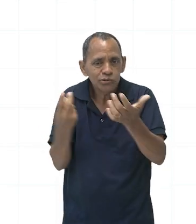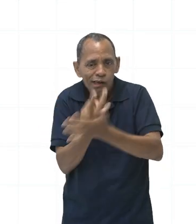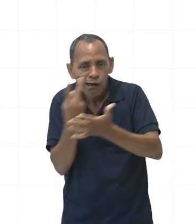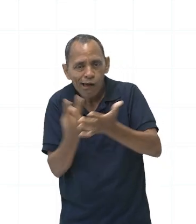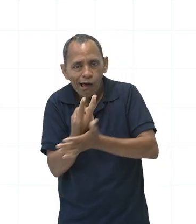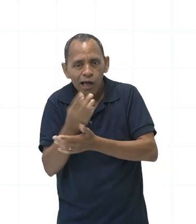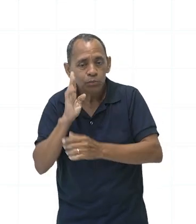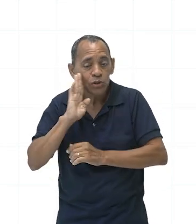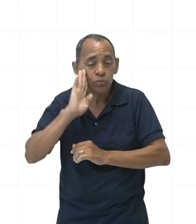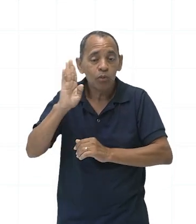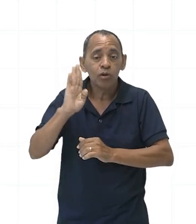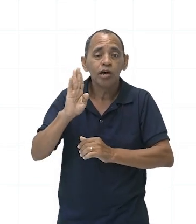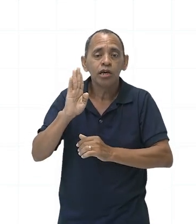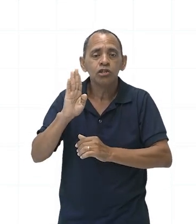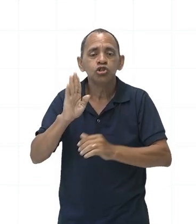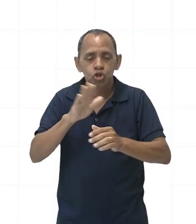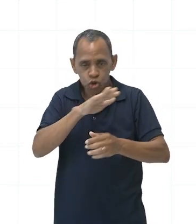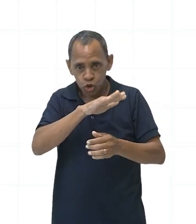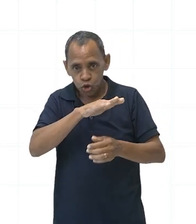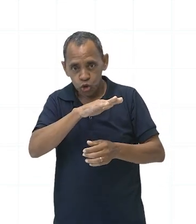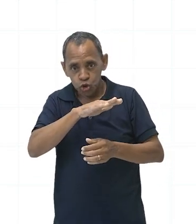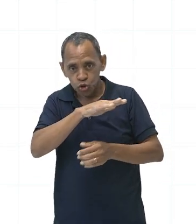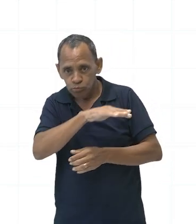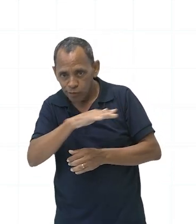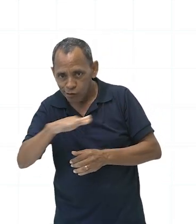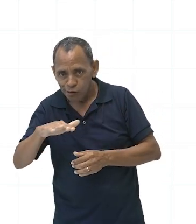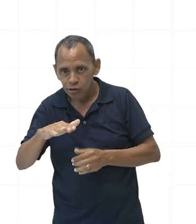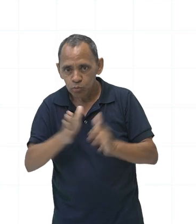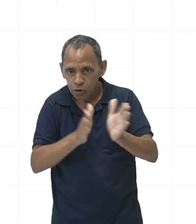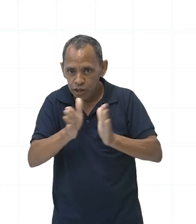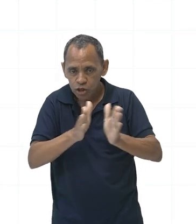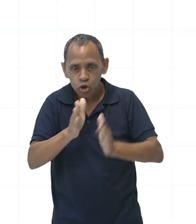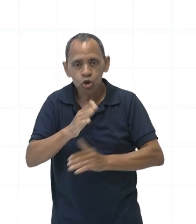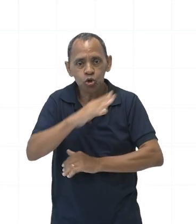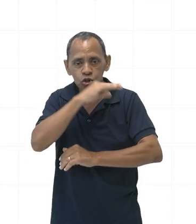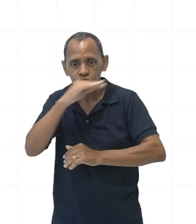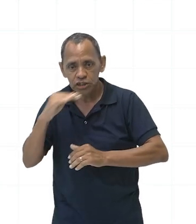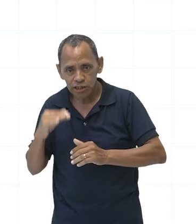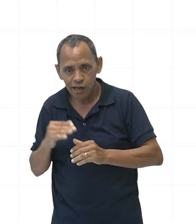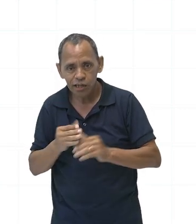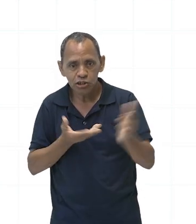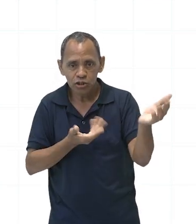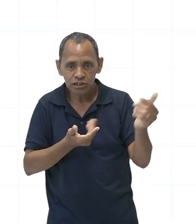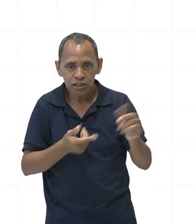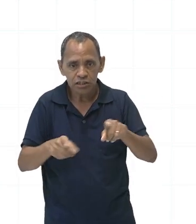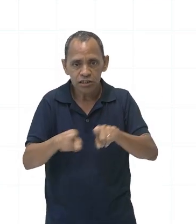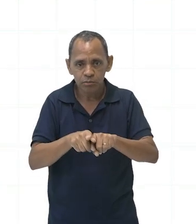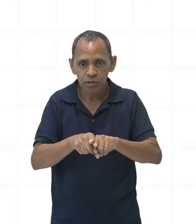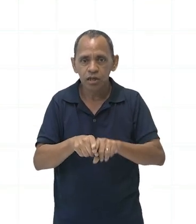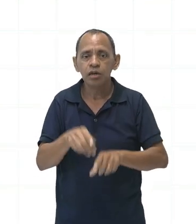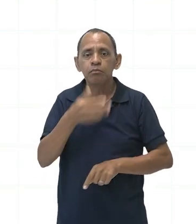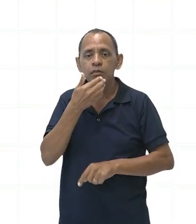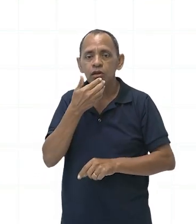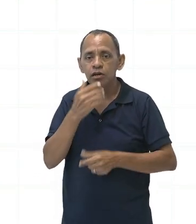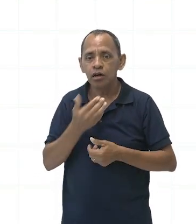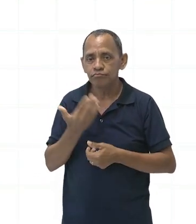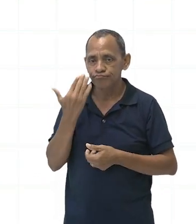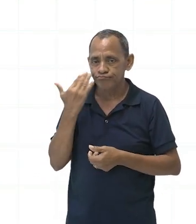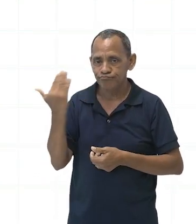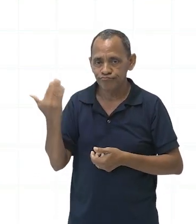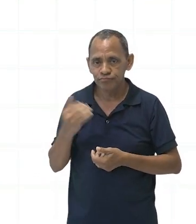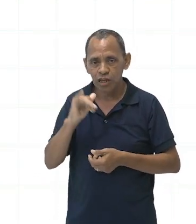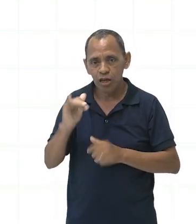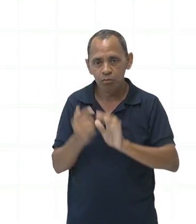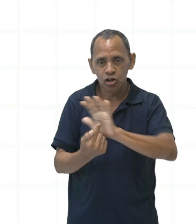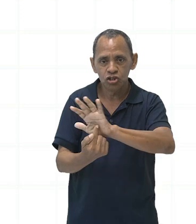durante a infância e adolescência, pode resultar no surgimento desses desvios. Então, para que vocês relembrem aí comigo quais